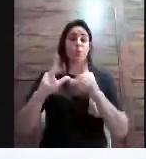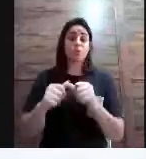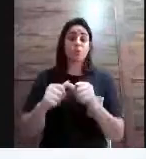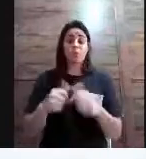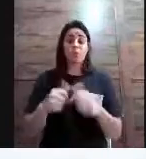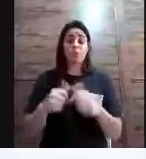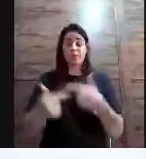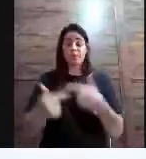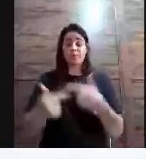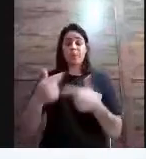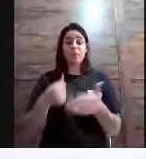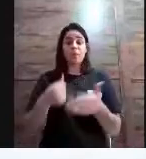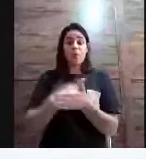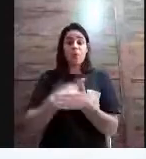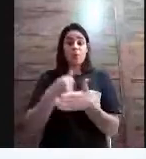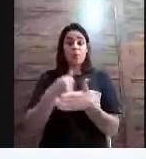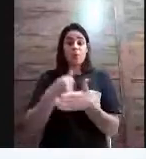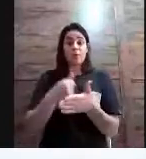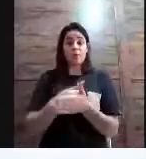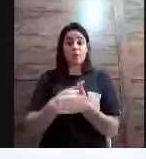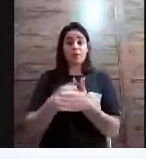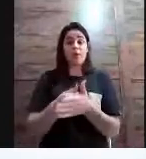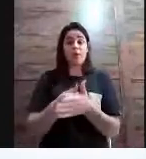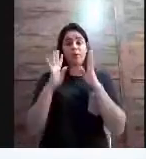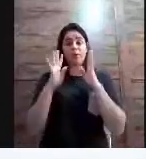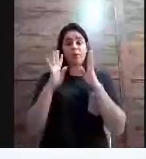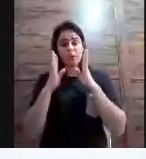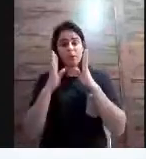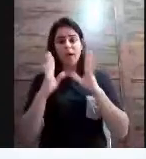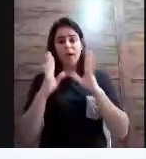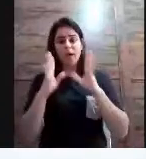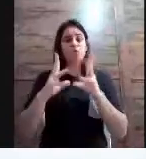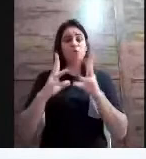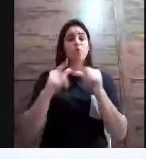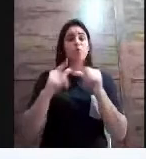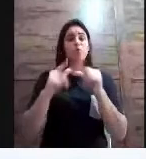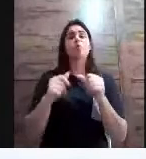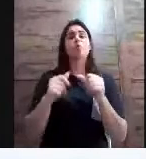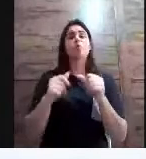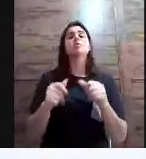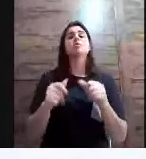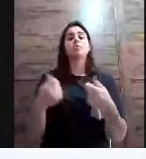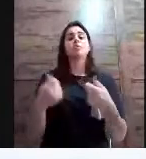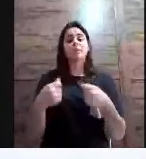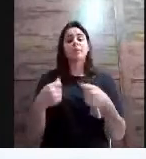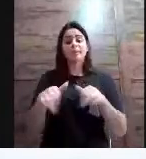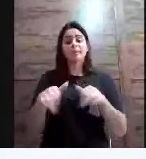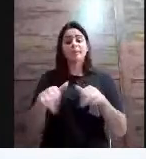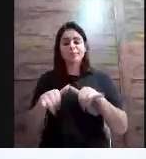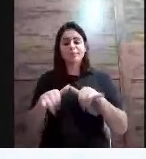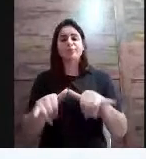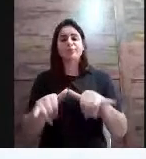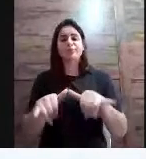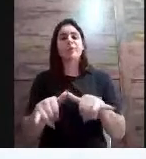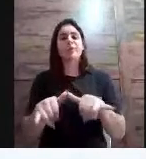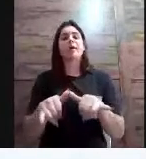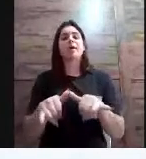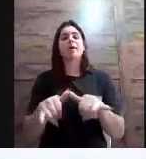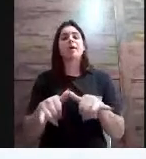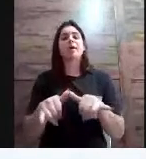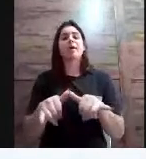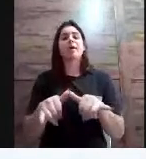né? Caminhoneiros e por aí vai. Tem um monte de gente, trabalhador de mercado, de açougue, etc. E